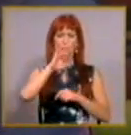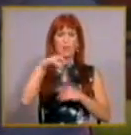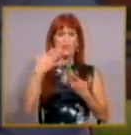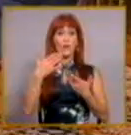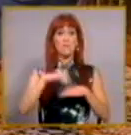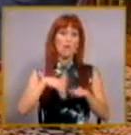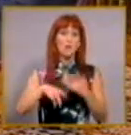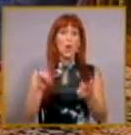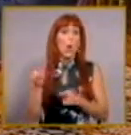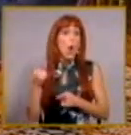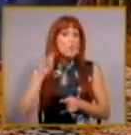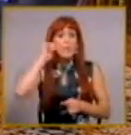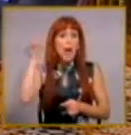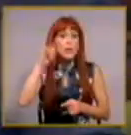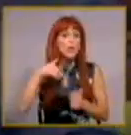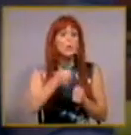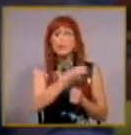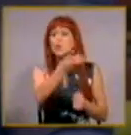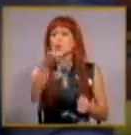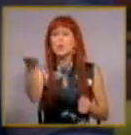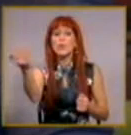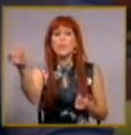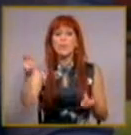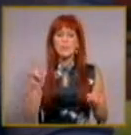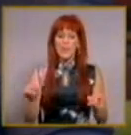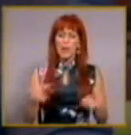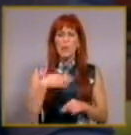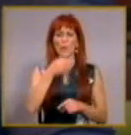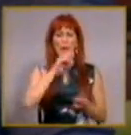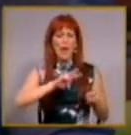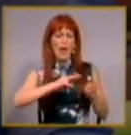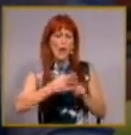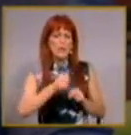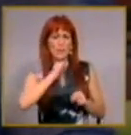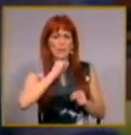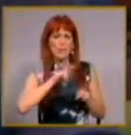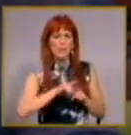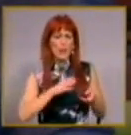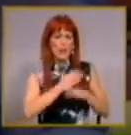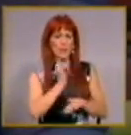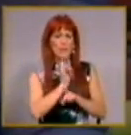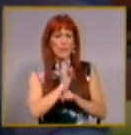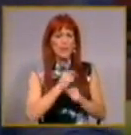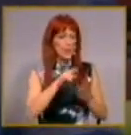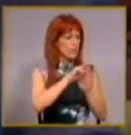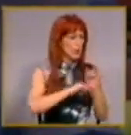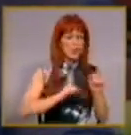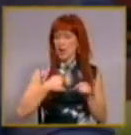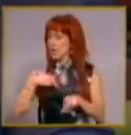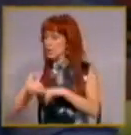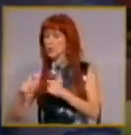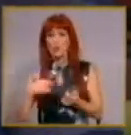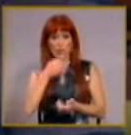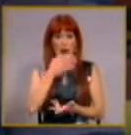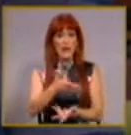deve fazer, desde que não se ponha em causa tudo o resto. Portanto, nós aqui temos, quando eu falo em adaptar sistematicamente e continuamente, quer o memorando, quer as nossas políticas, falo